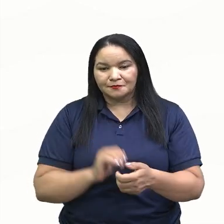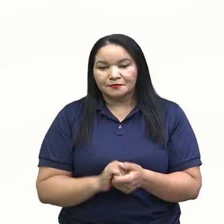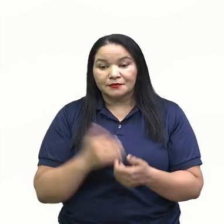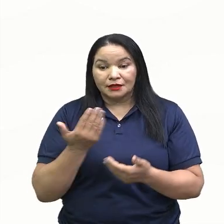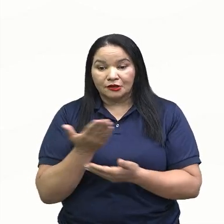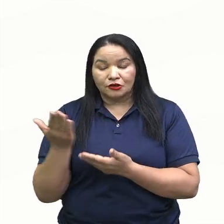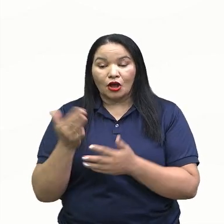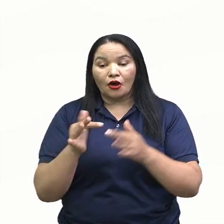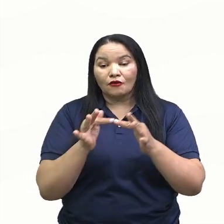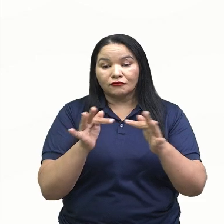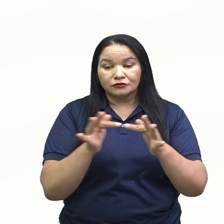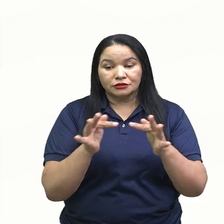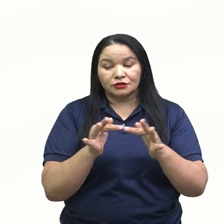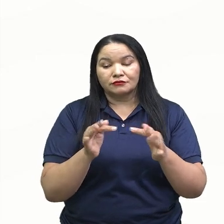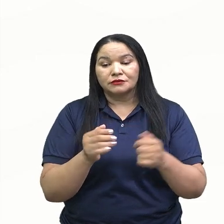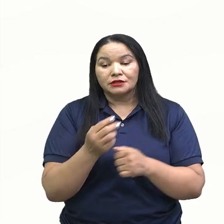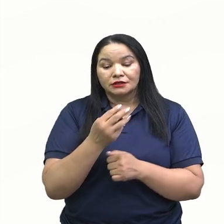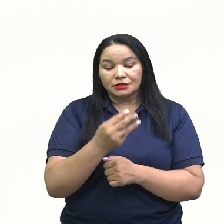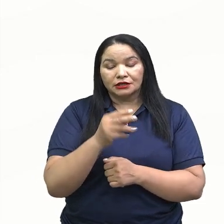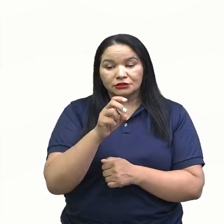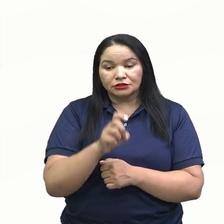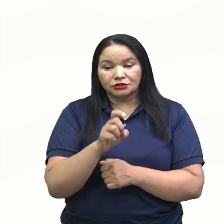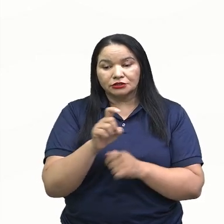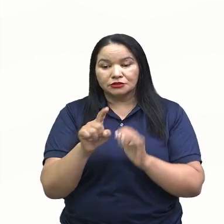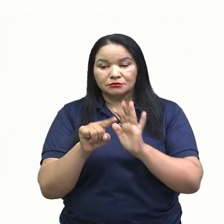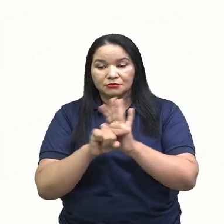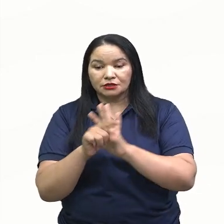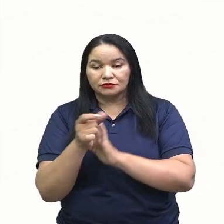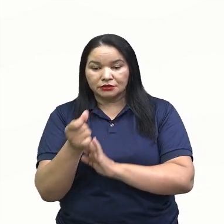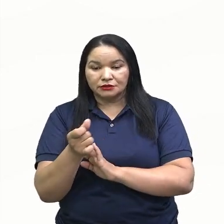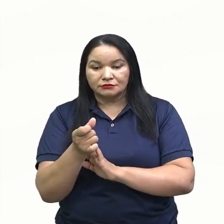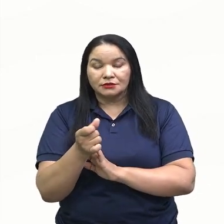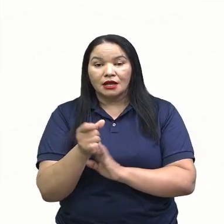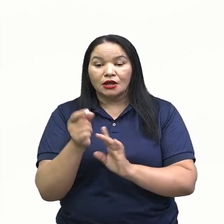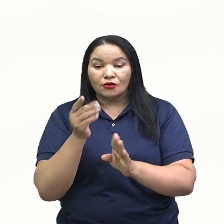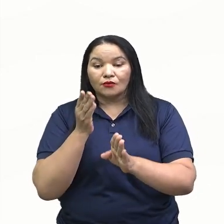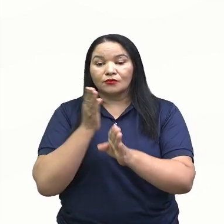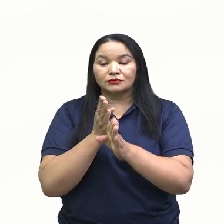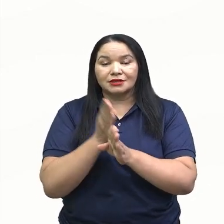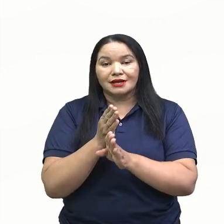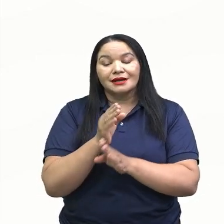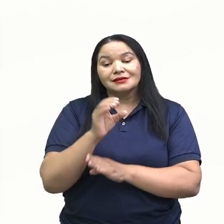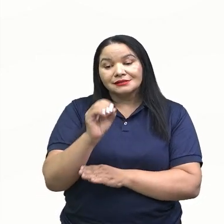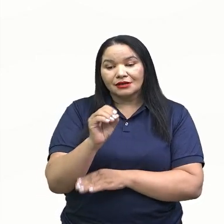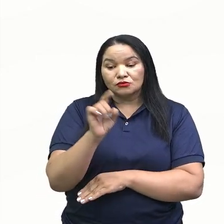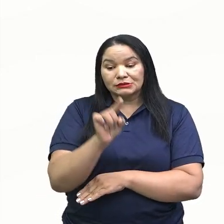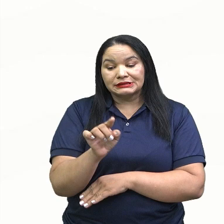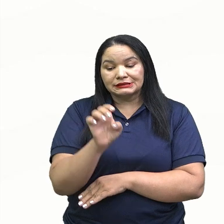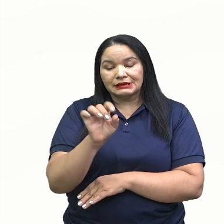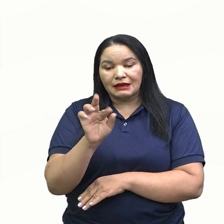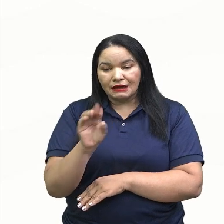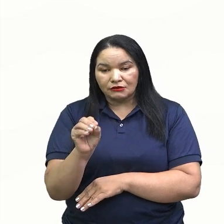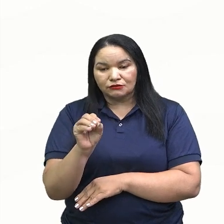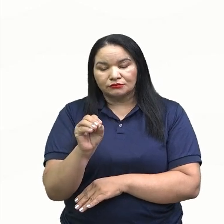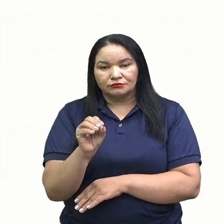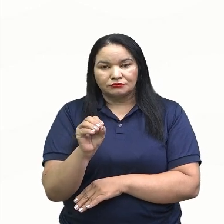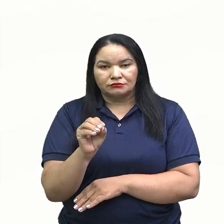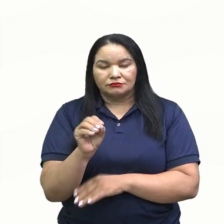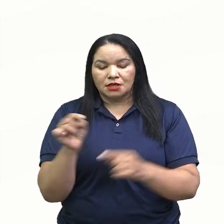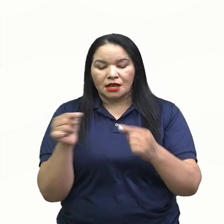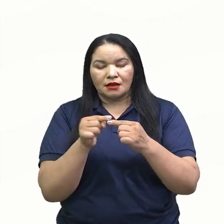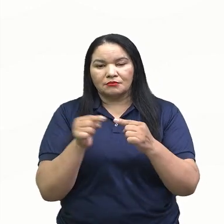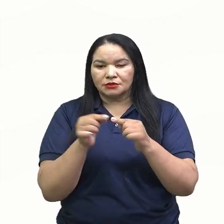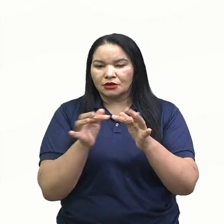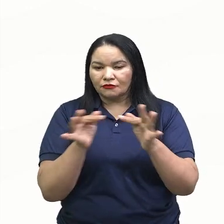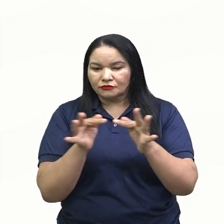afim 3x igual a menos 6. Determine o zero dessa função. Para eu determinar o zero dessa função, o que é que